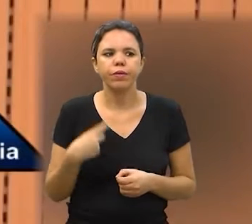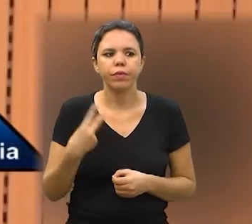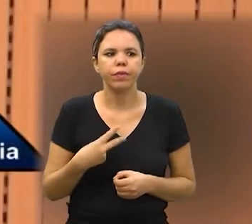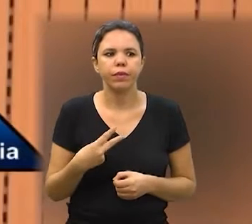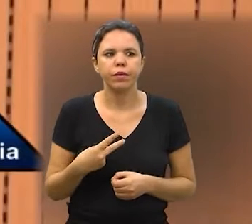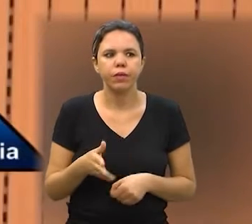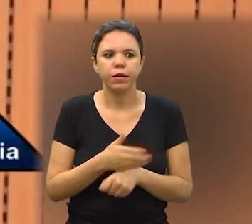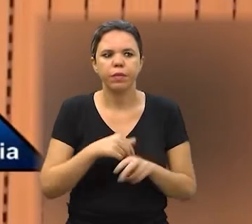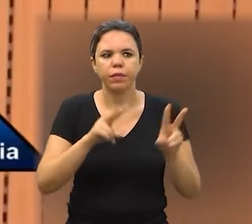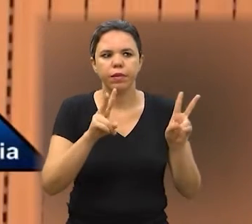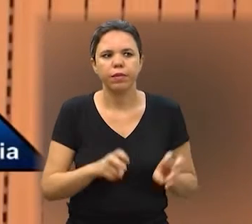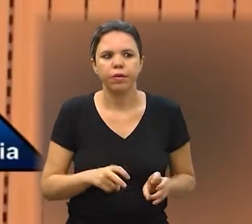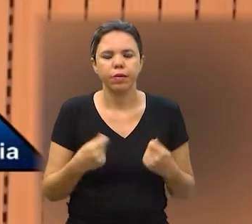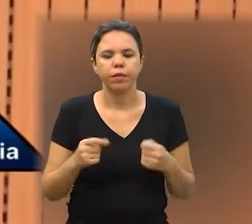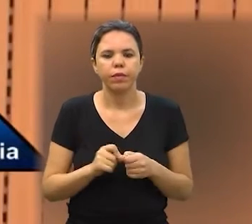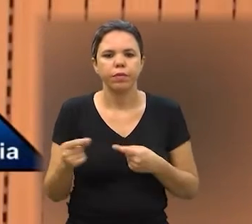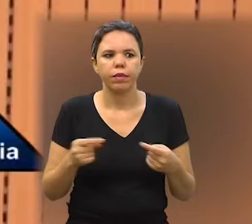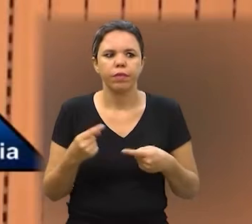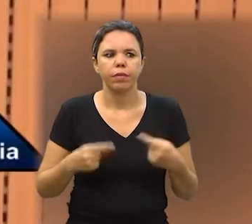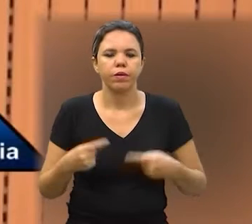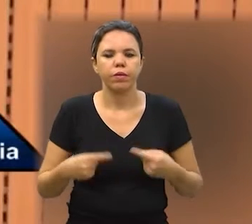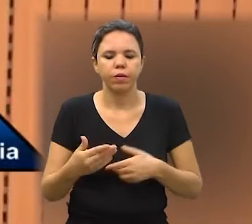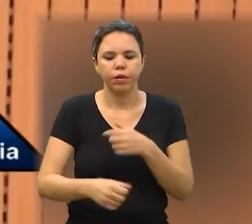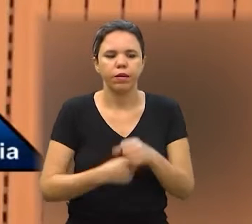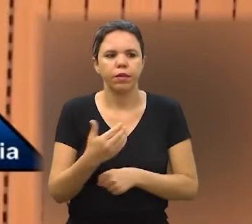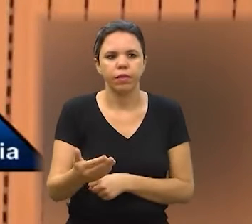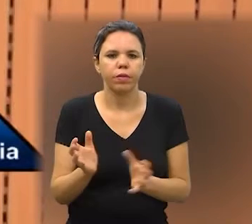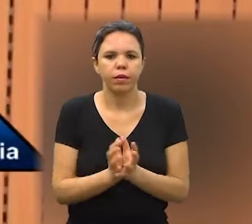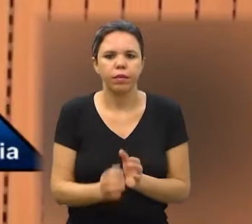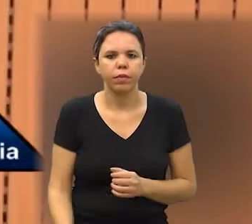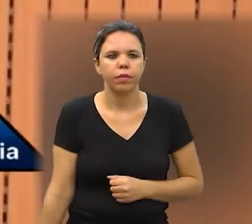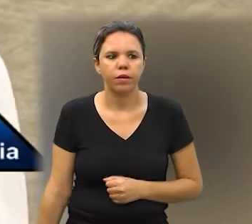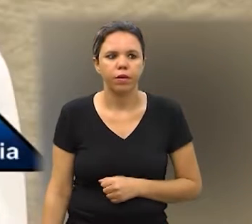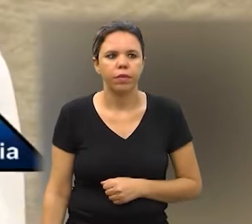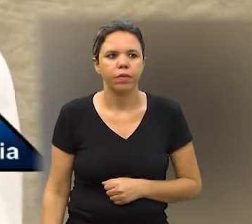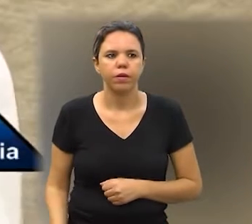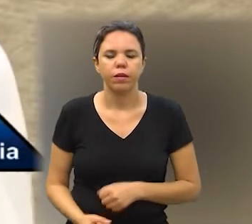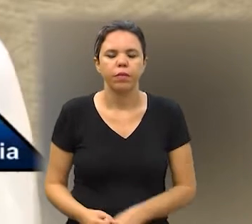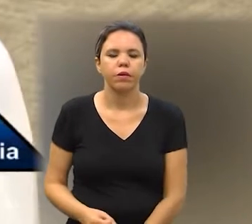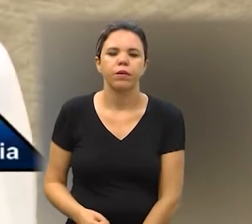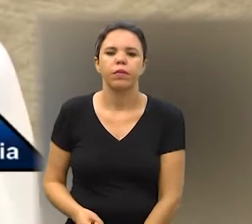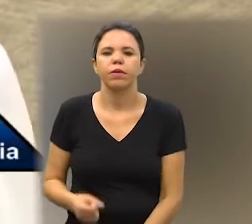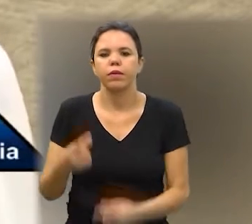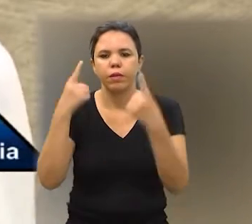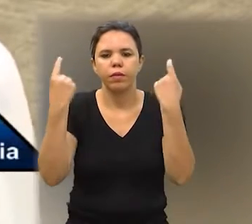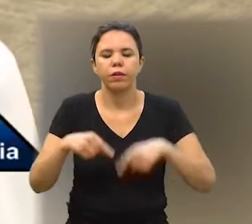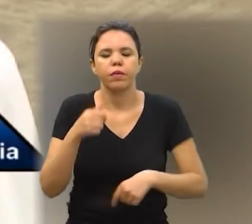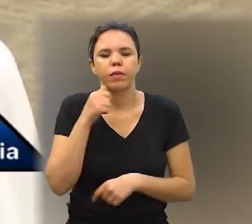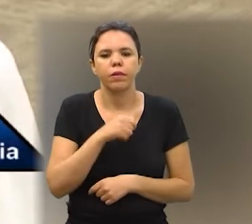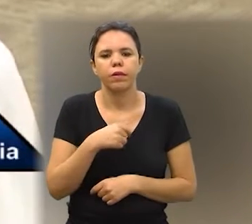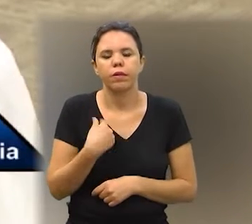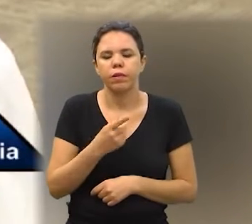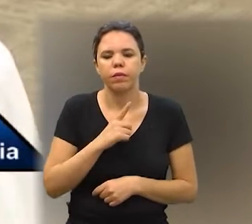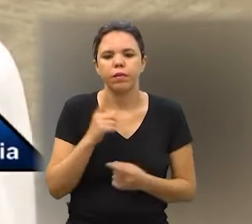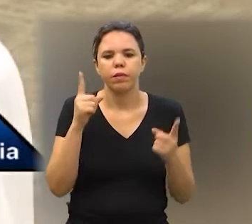A vereadora adiantou os temas que devem ser discutidos no próximo ano pela comissão. Tem acentuado a violência contra a mulher,